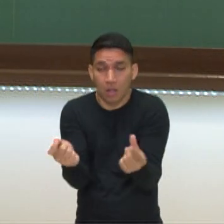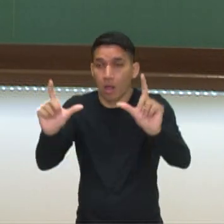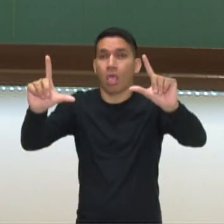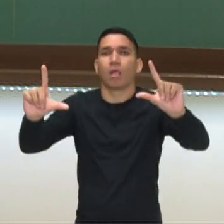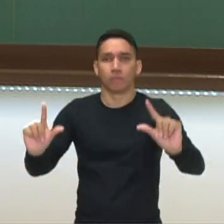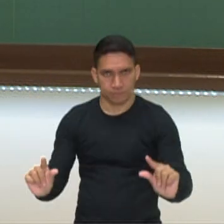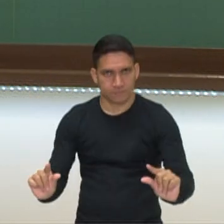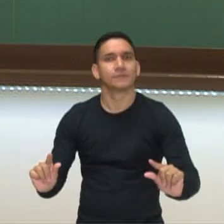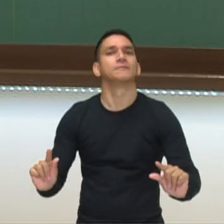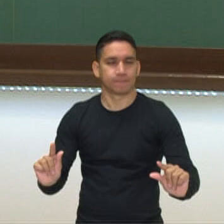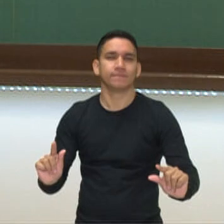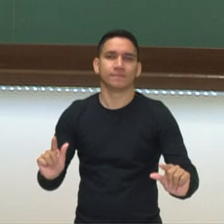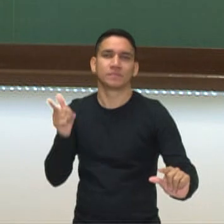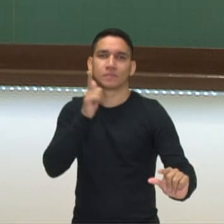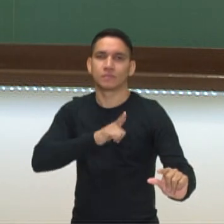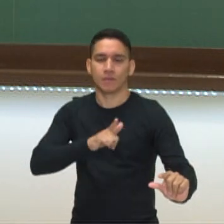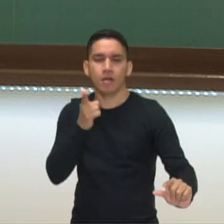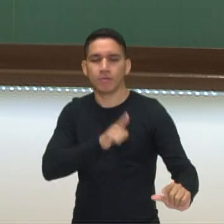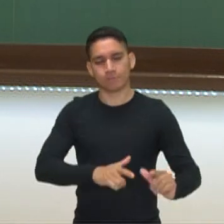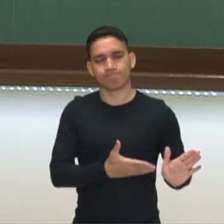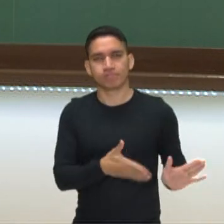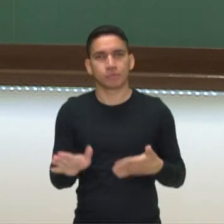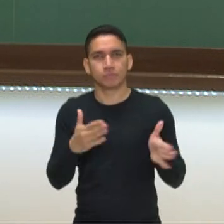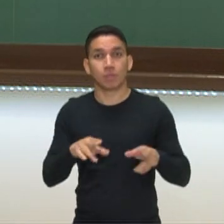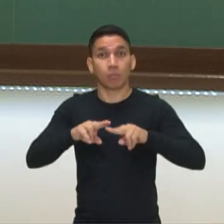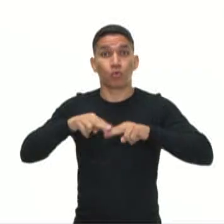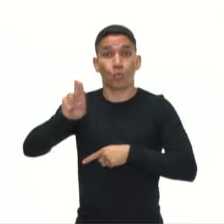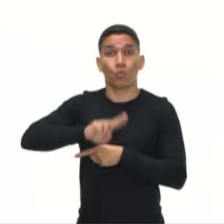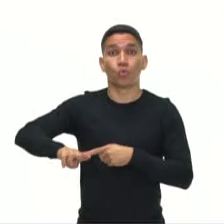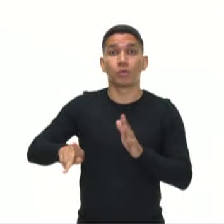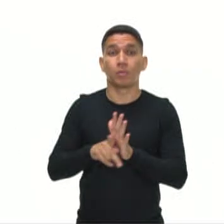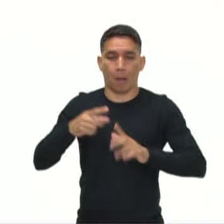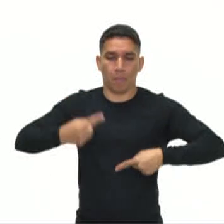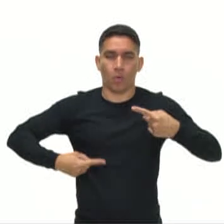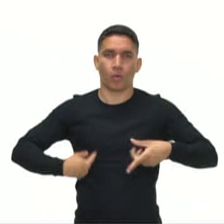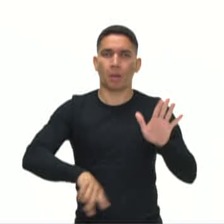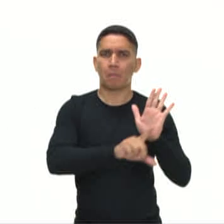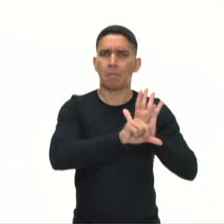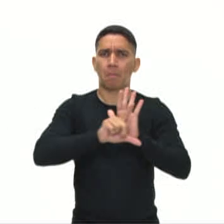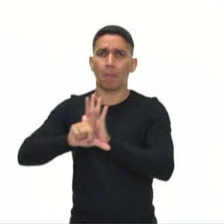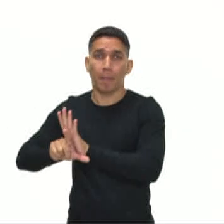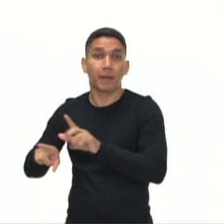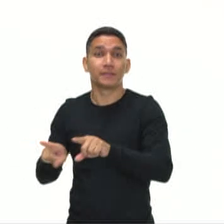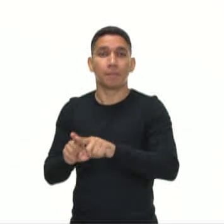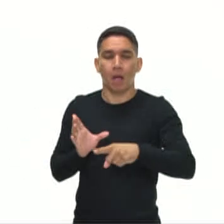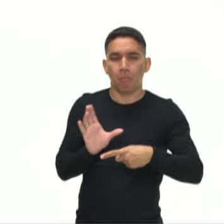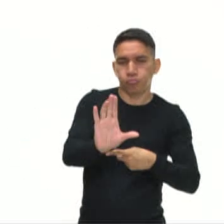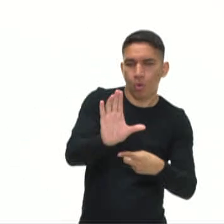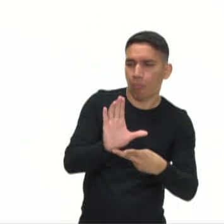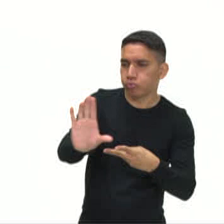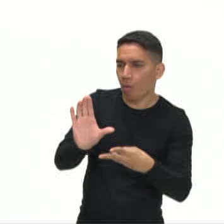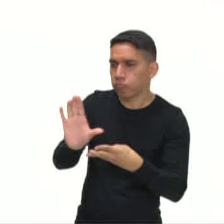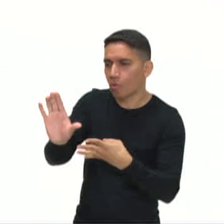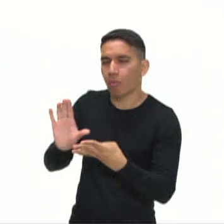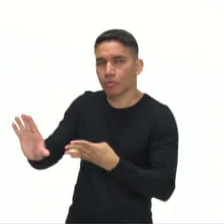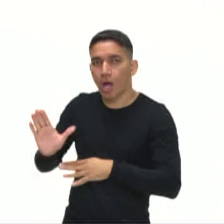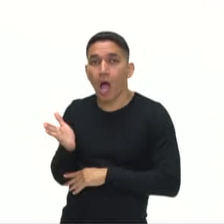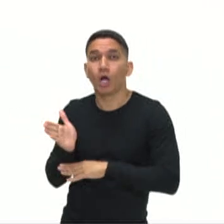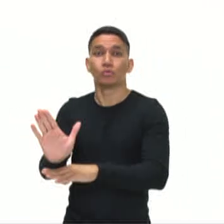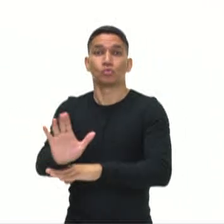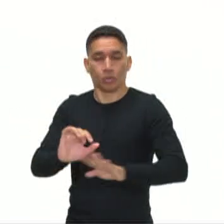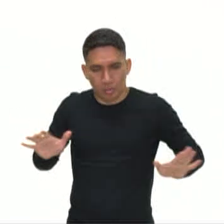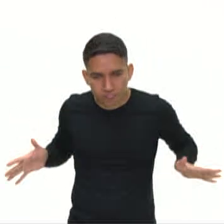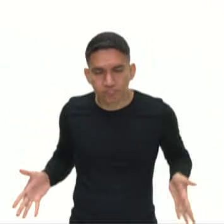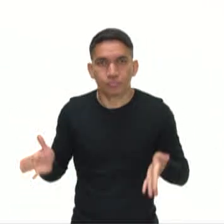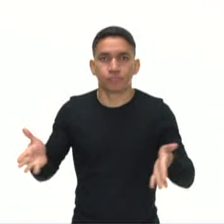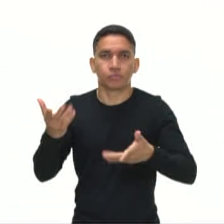tá? Então, ele usava políticas protecionistas e subsídios de ajuda à produção.